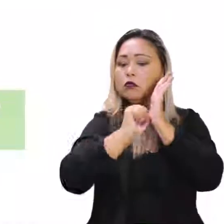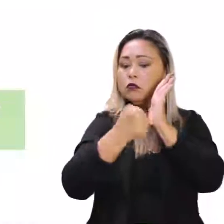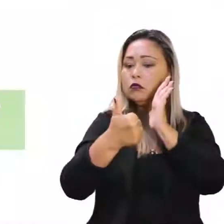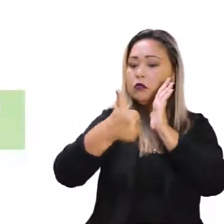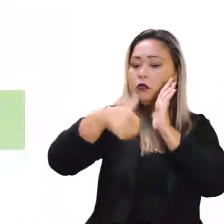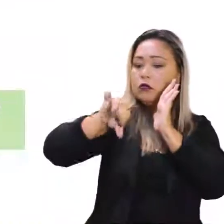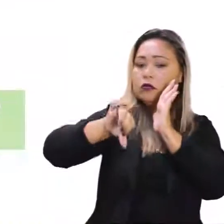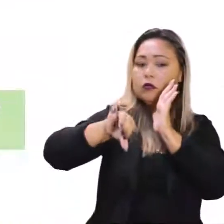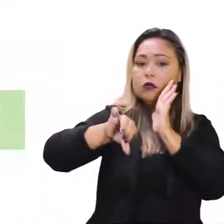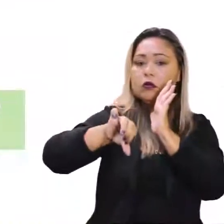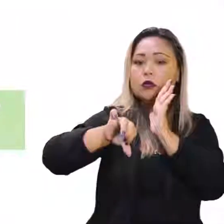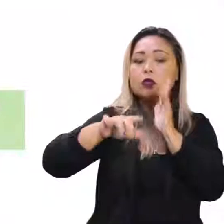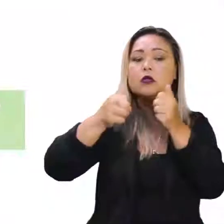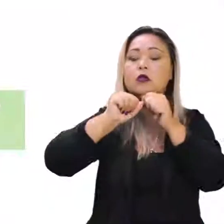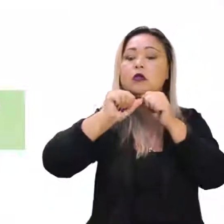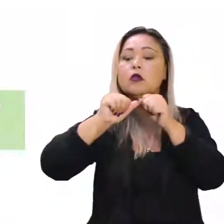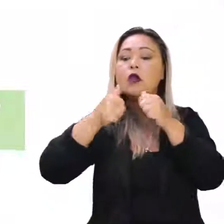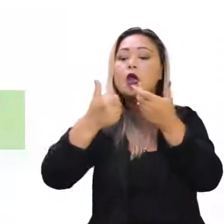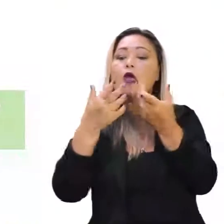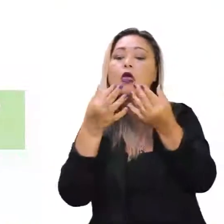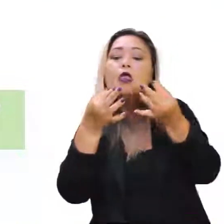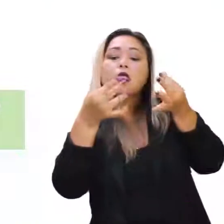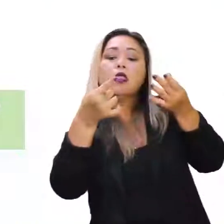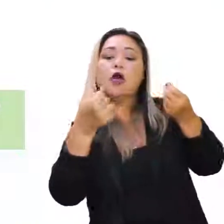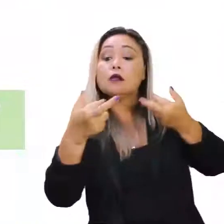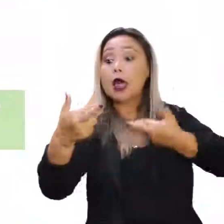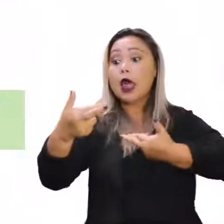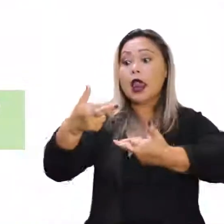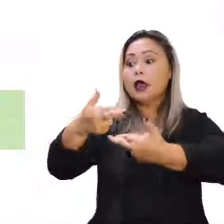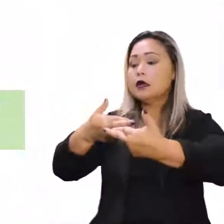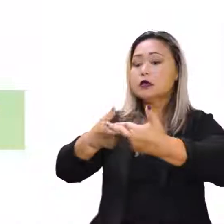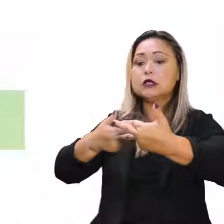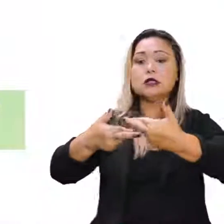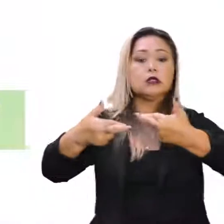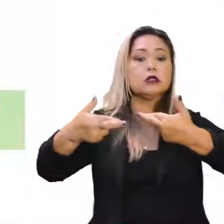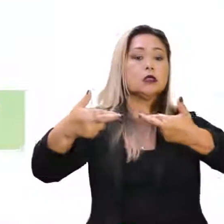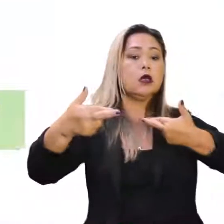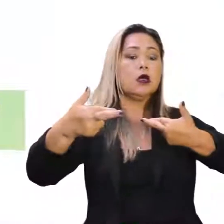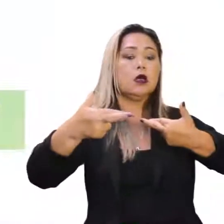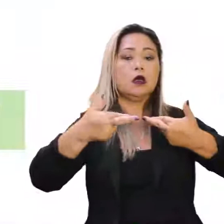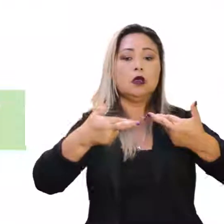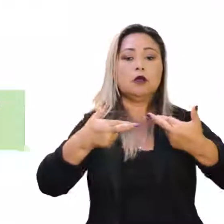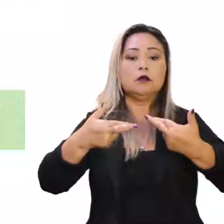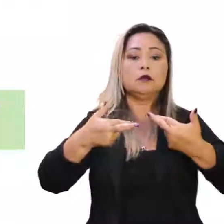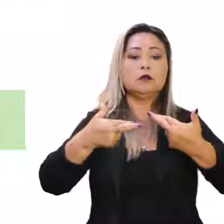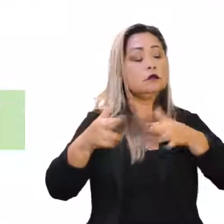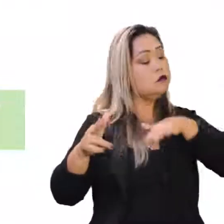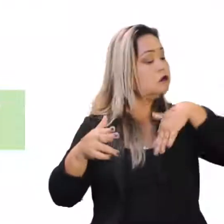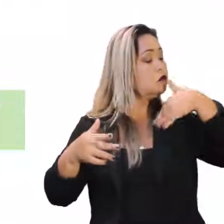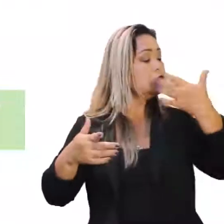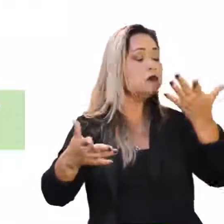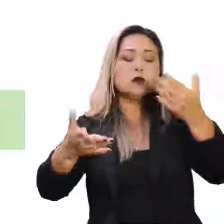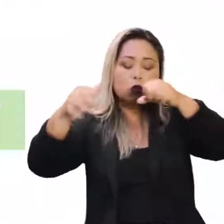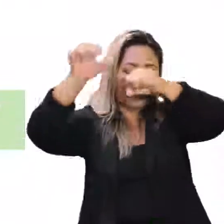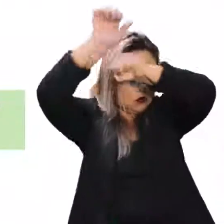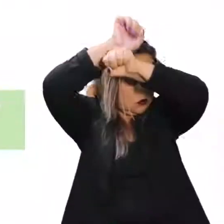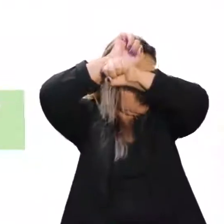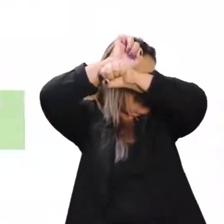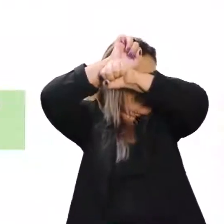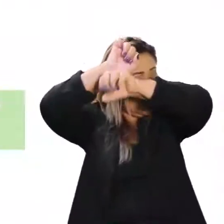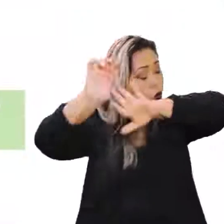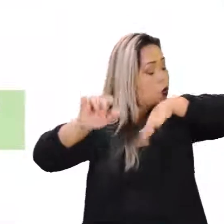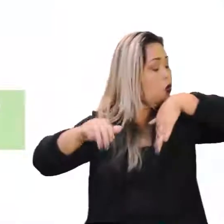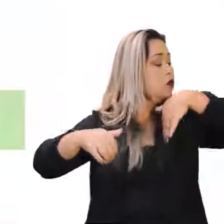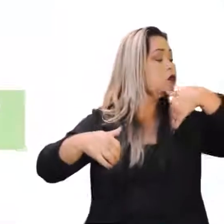XIX. Ele coloca o detalhe da relação, né? Sim. Onde de um lado o escravo e do outro